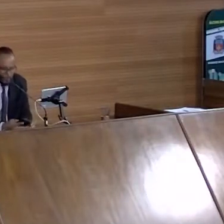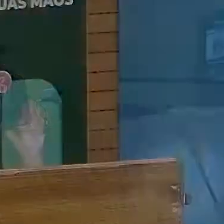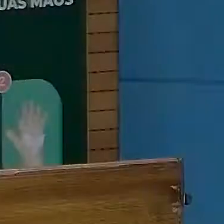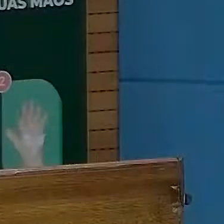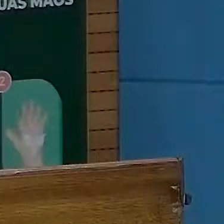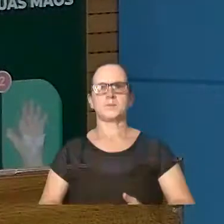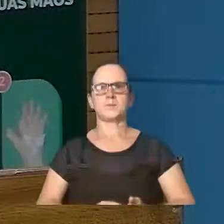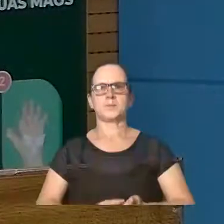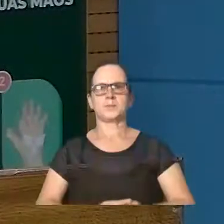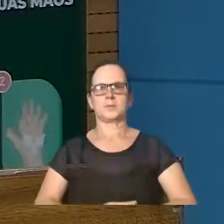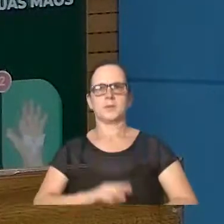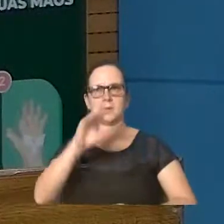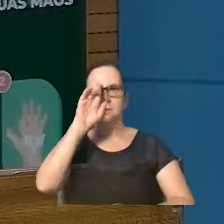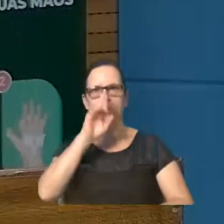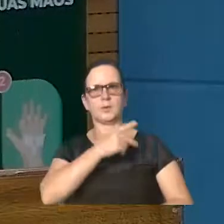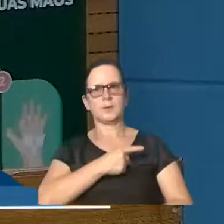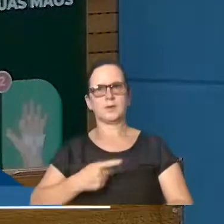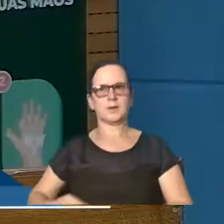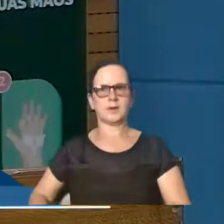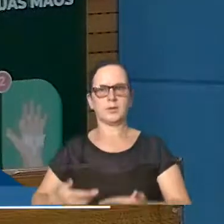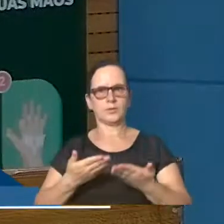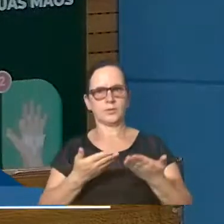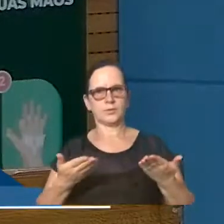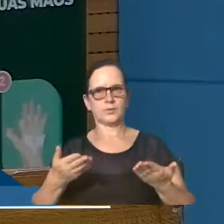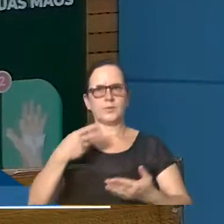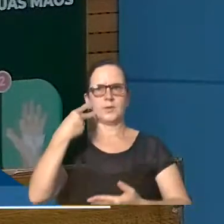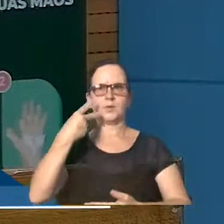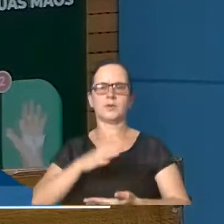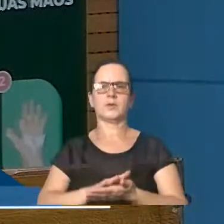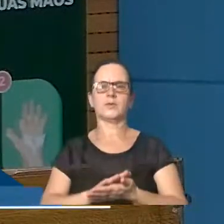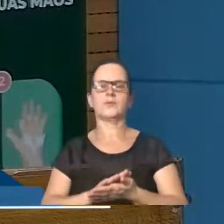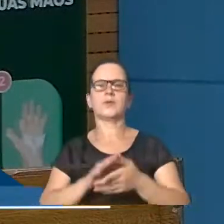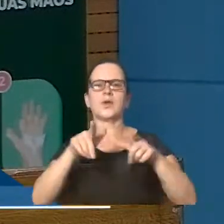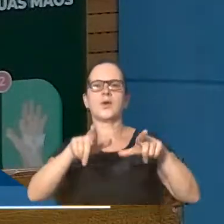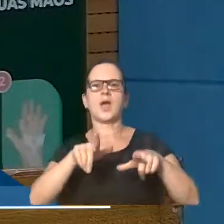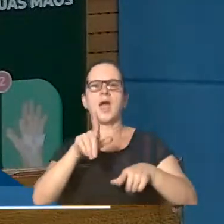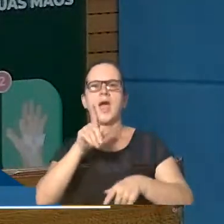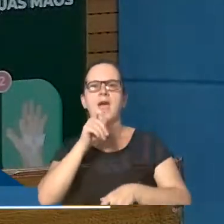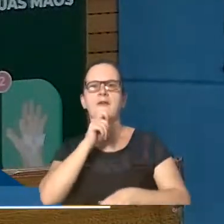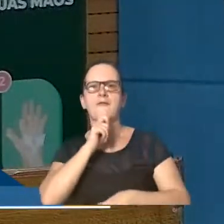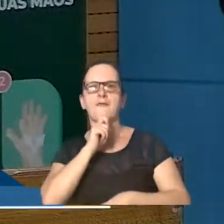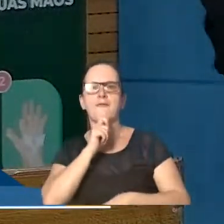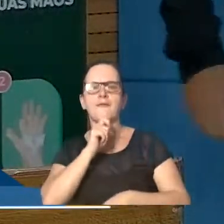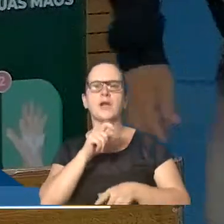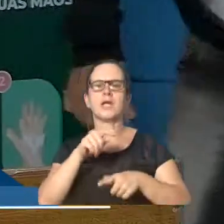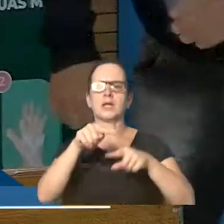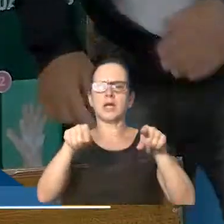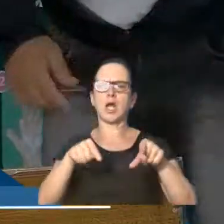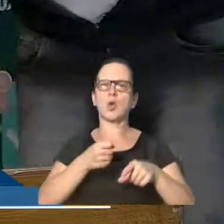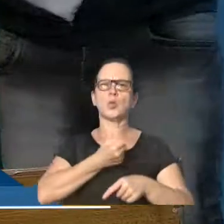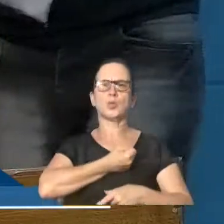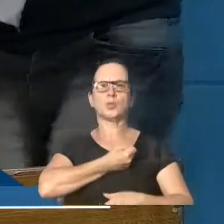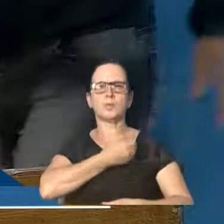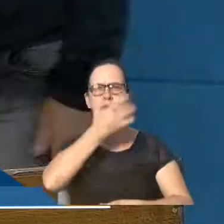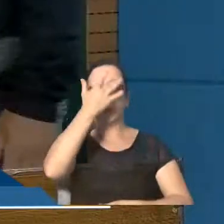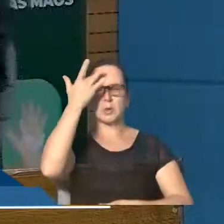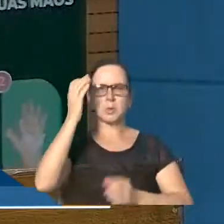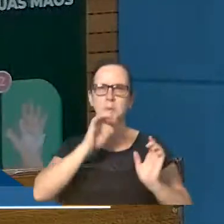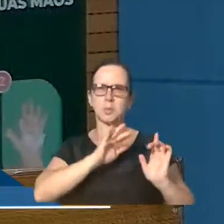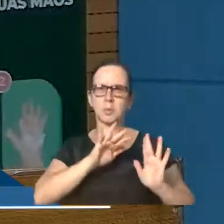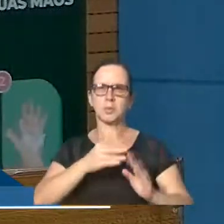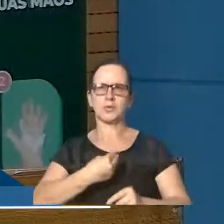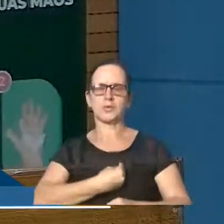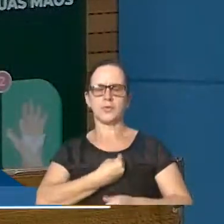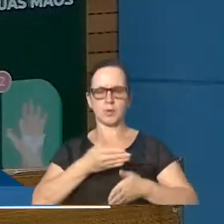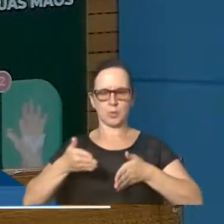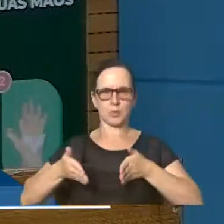Senhor presidente, nobres vereadores, Água Fria é um dos bairros da nossa cidade que apresenta um grande número de moradores. A estrada